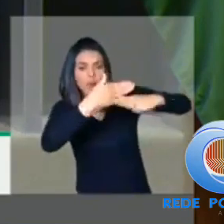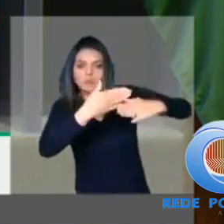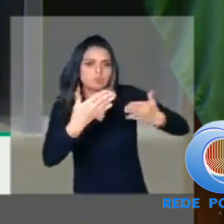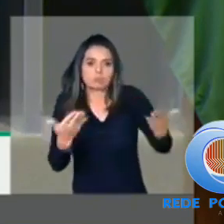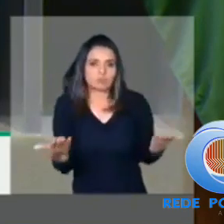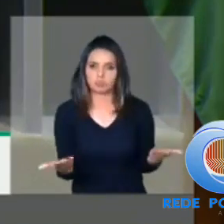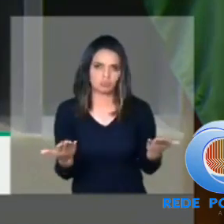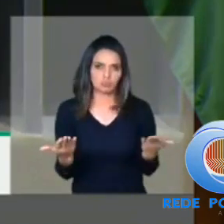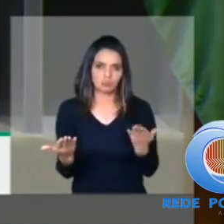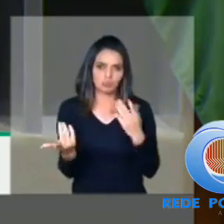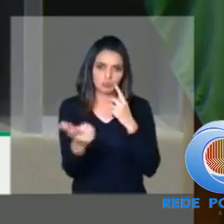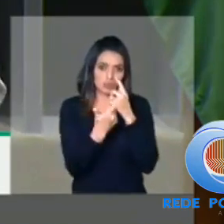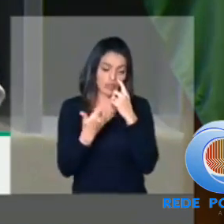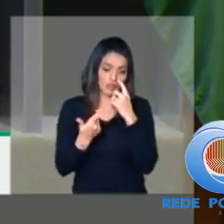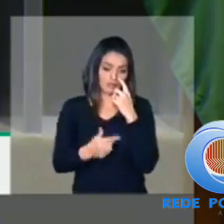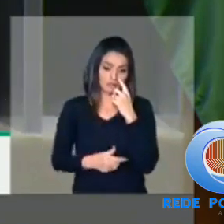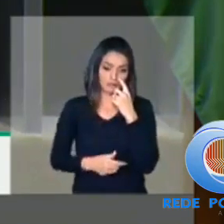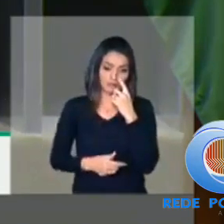que a discussão não se... Deixa eu